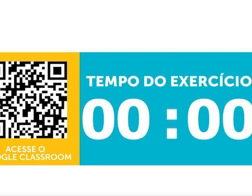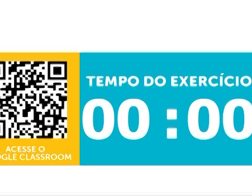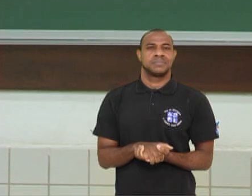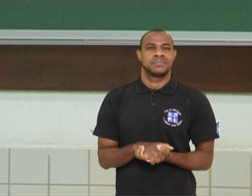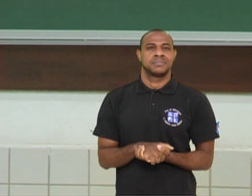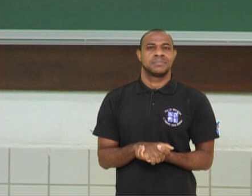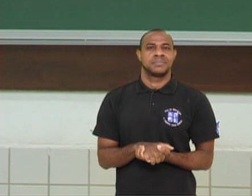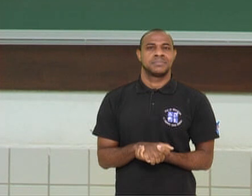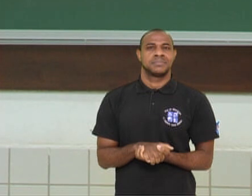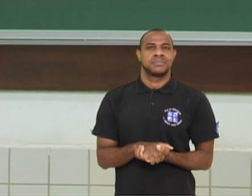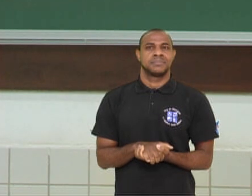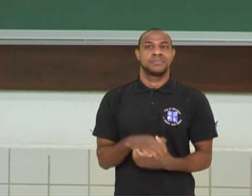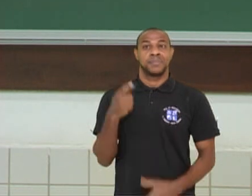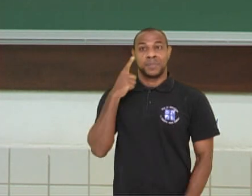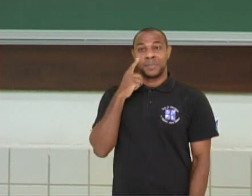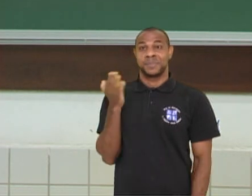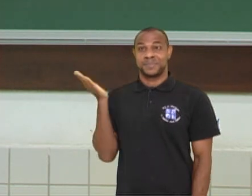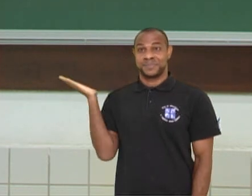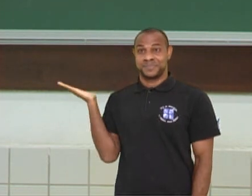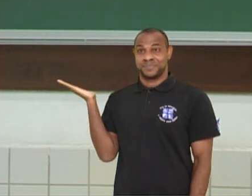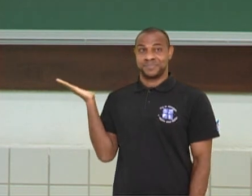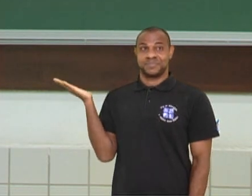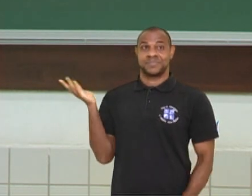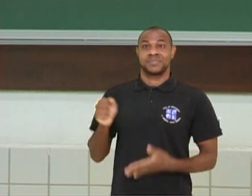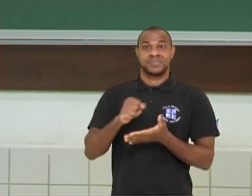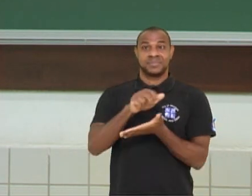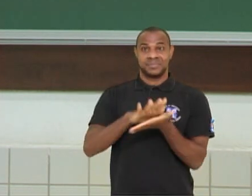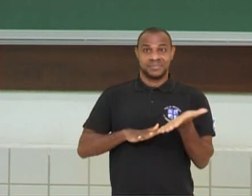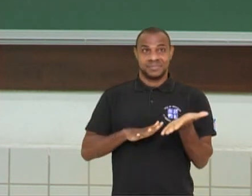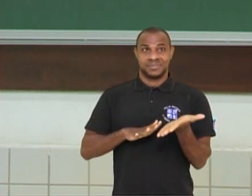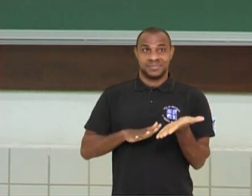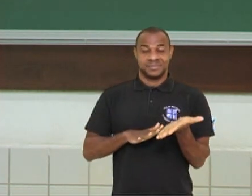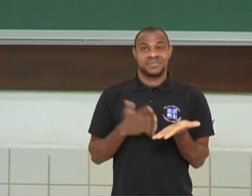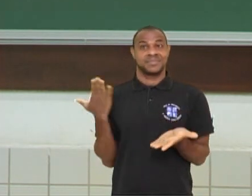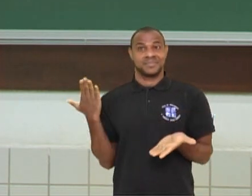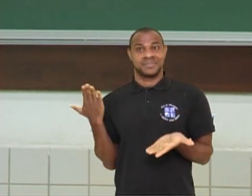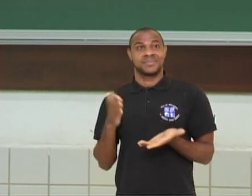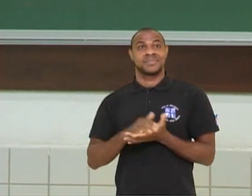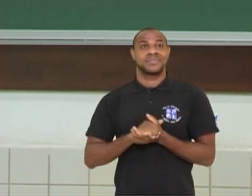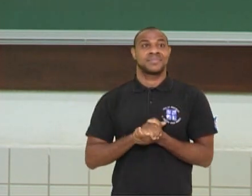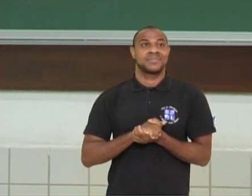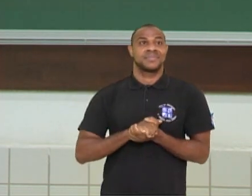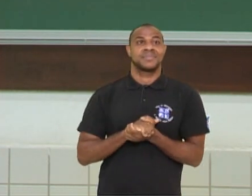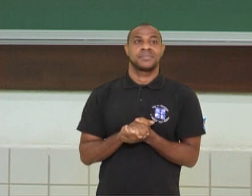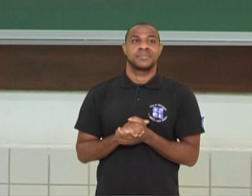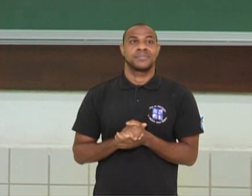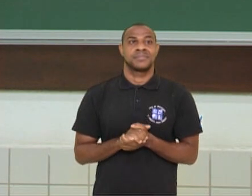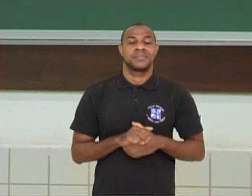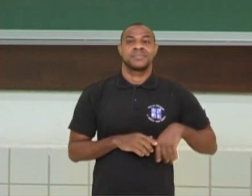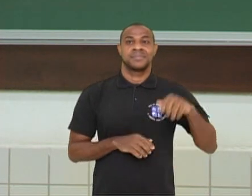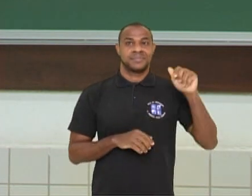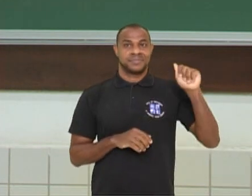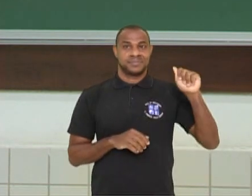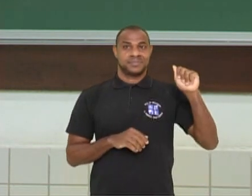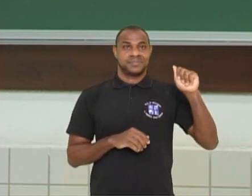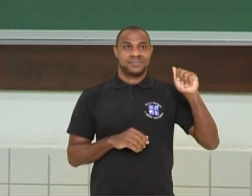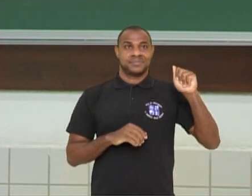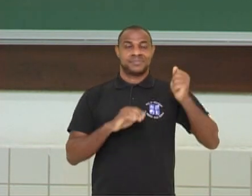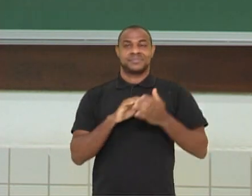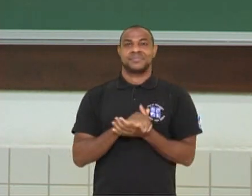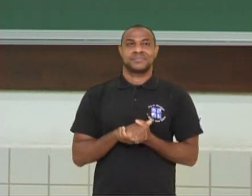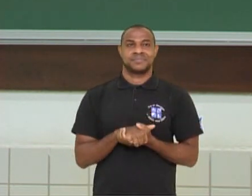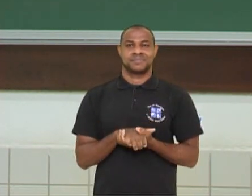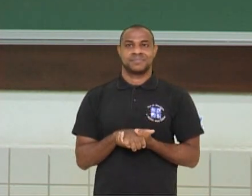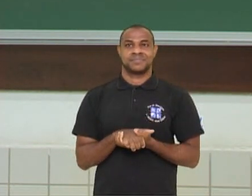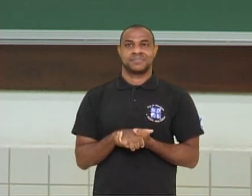Observem, pessoal, que as atividades outdoors que nós temos aqui, After quarantine, my friends and I